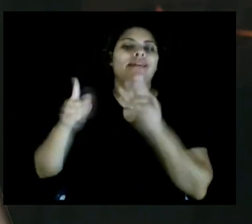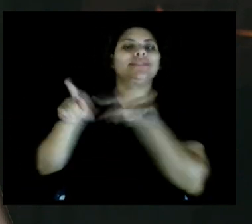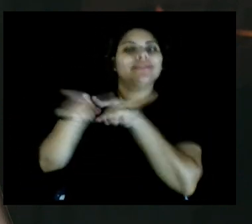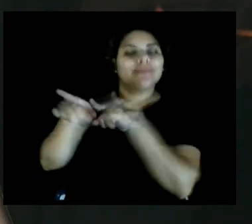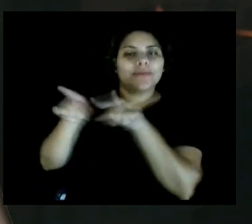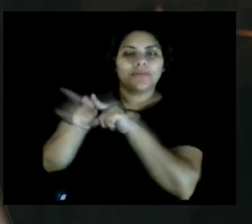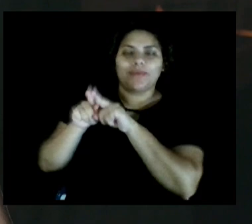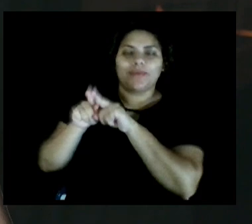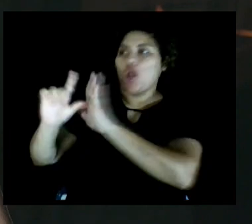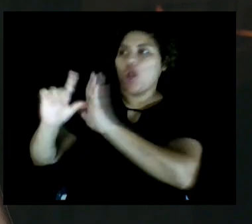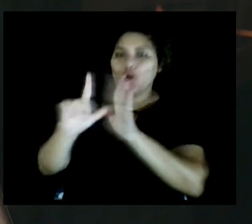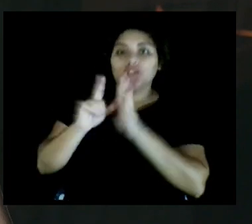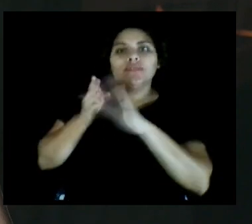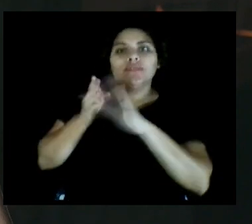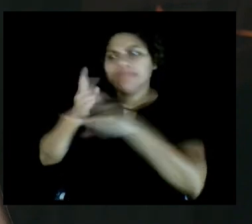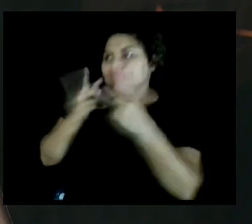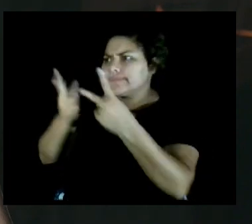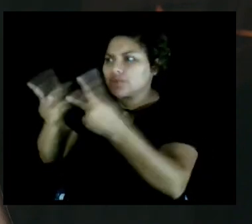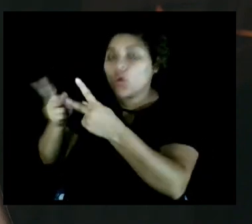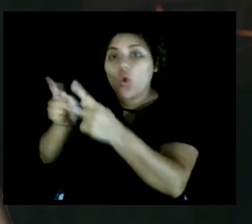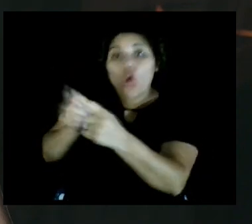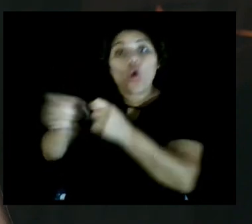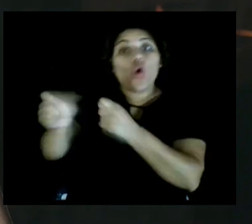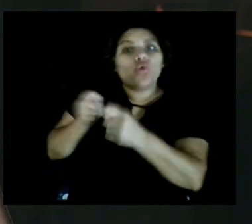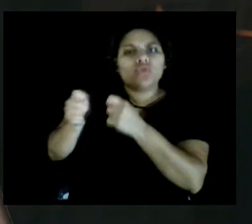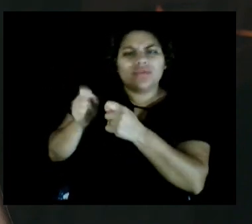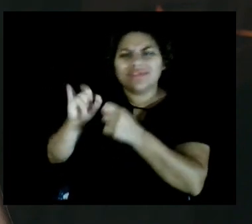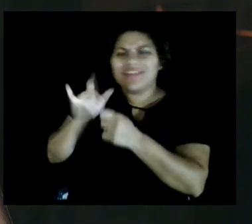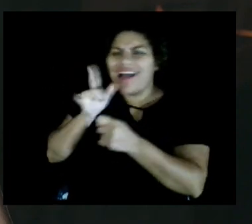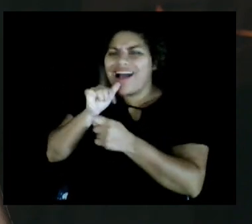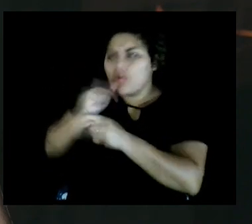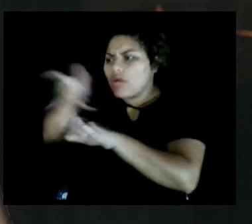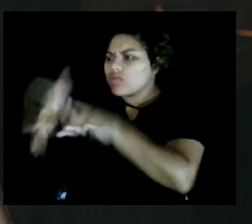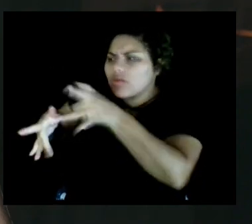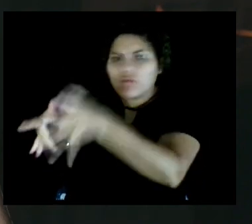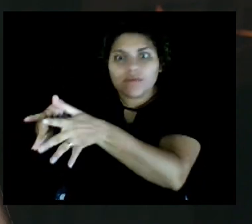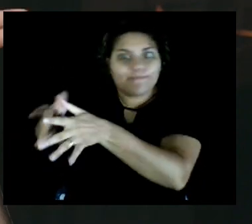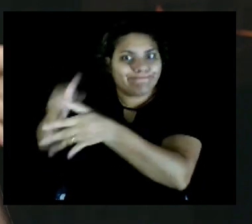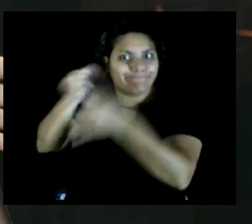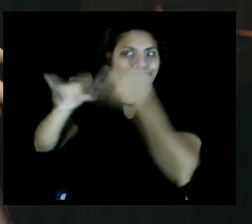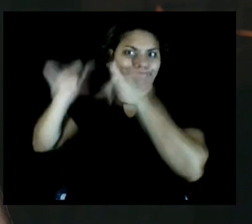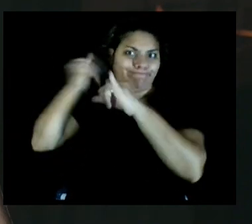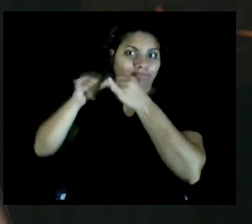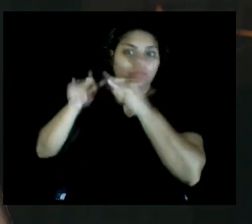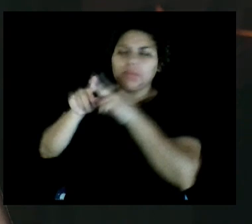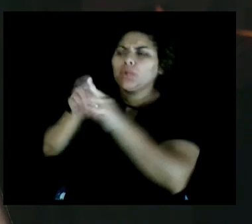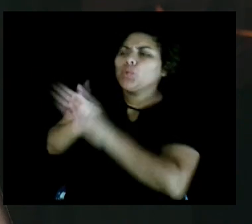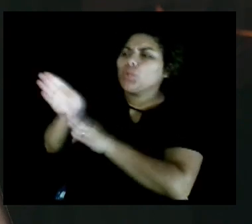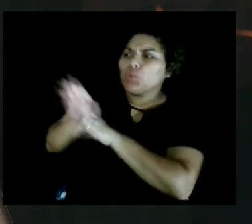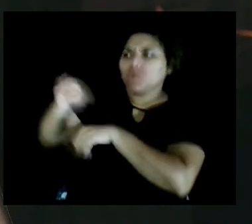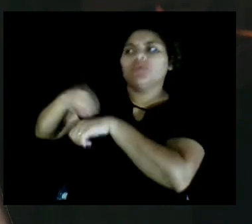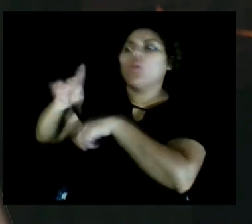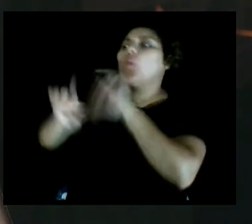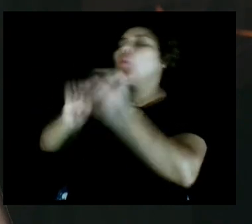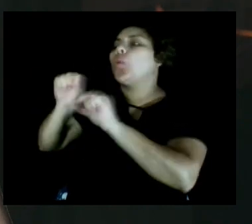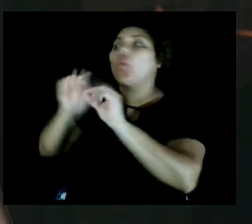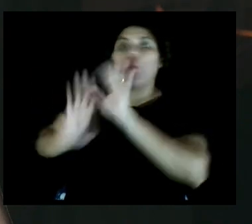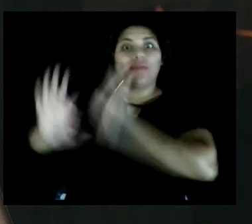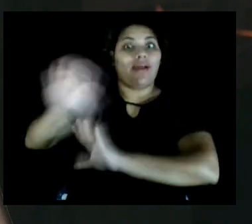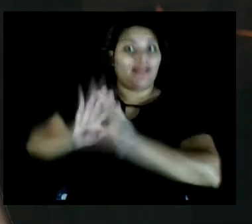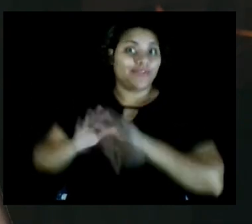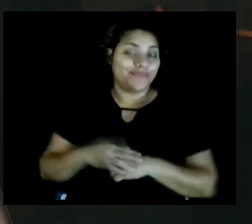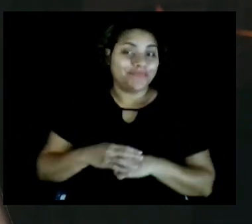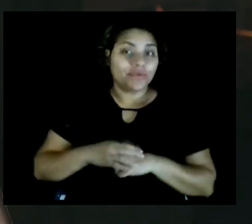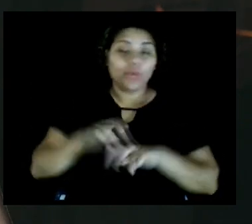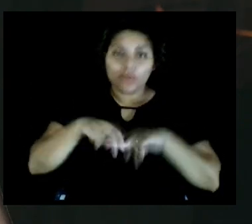mosquito transmissor da doença. Além de orientações também sobre os cuidados, tá? Então, fique atento porque as visitas serão no